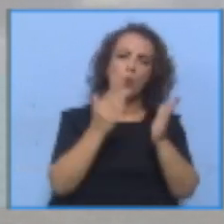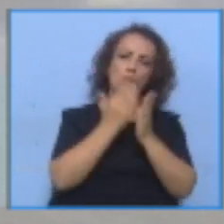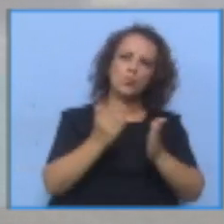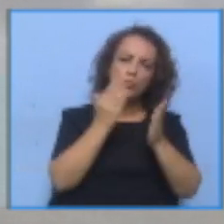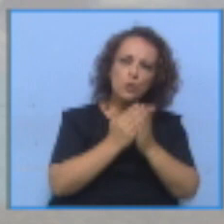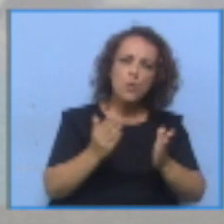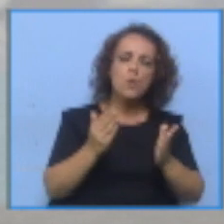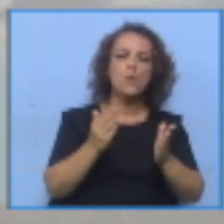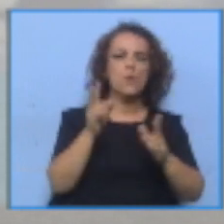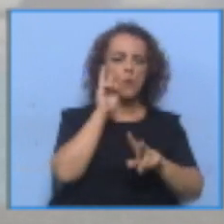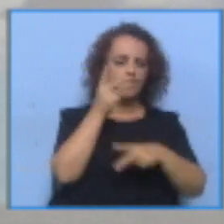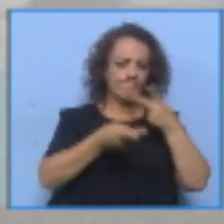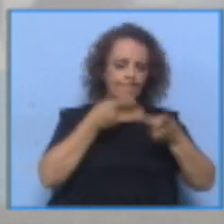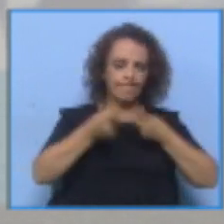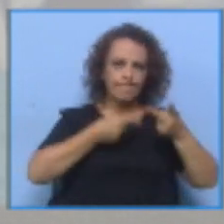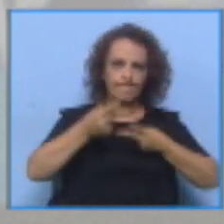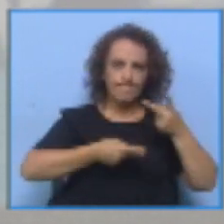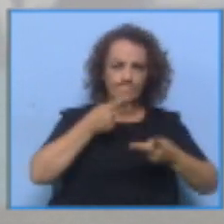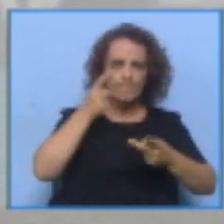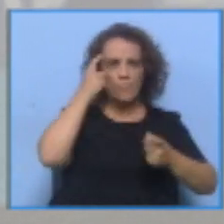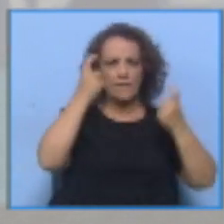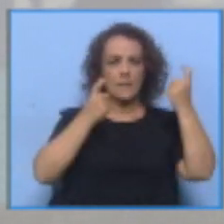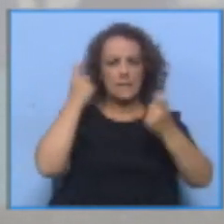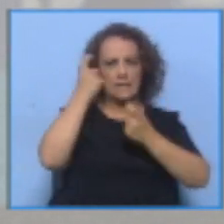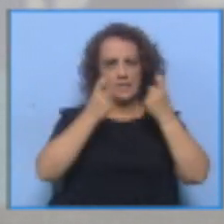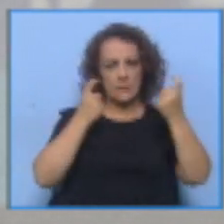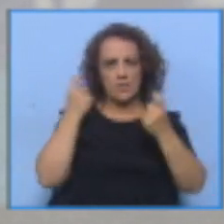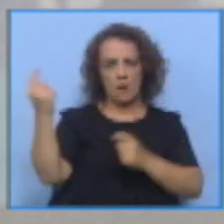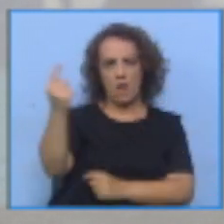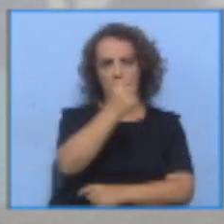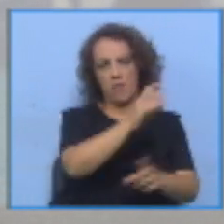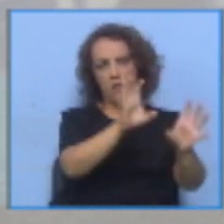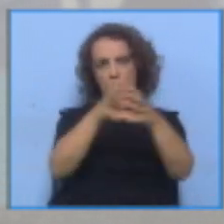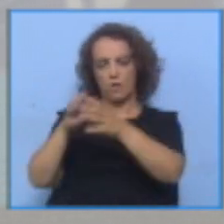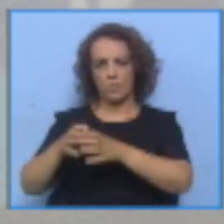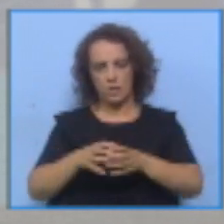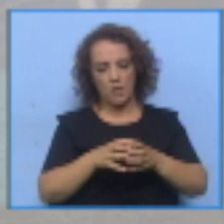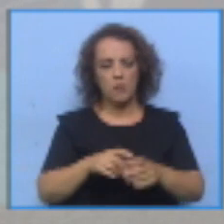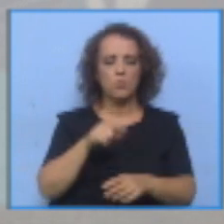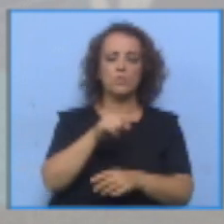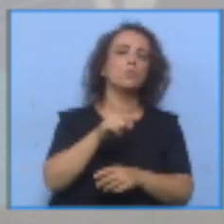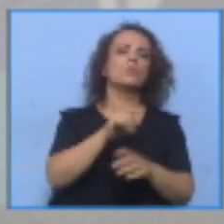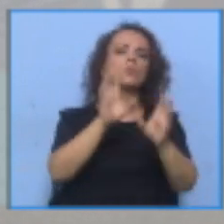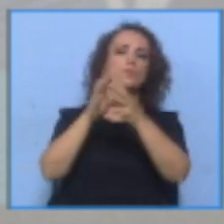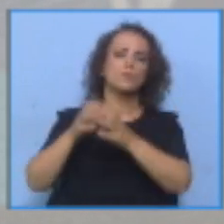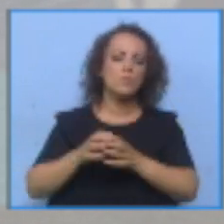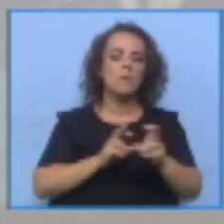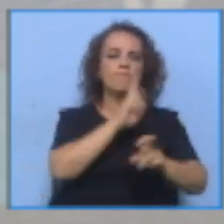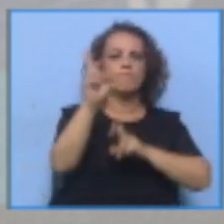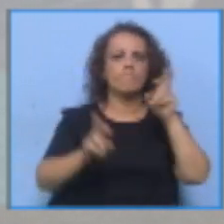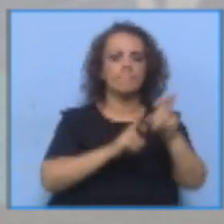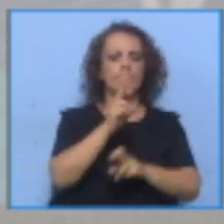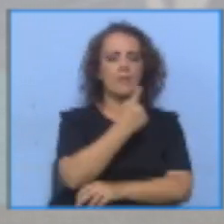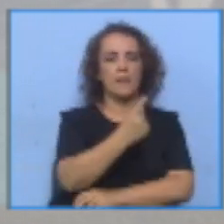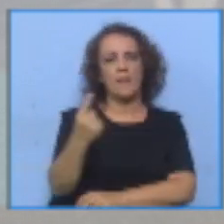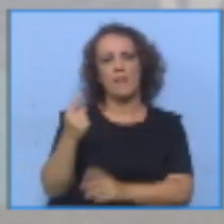estudado, foi analisado, foi refletido por essas comunidades, seja pelos missionários, as equipas pastorais de cada região,